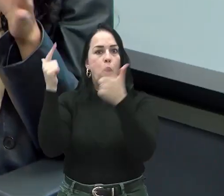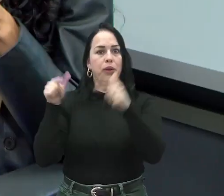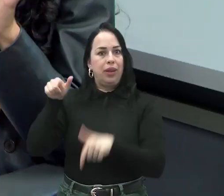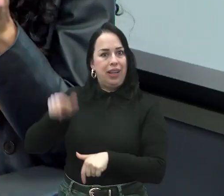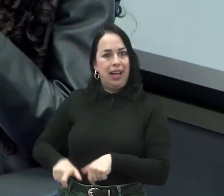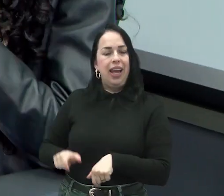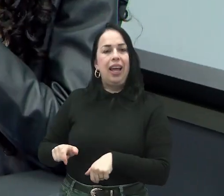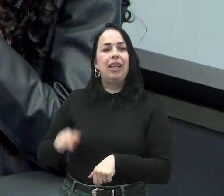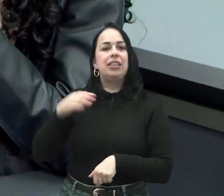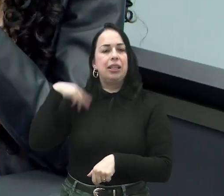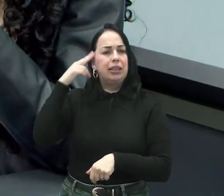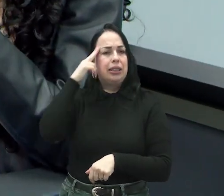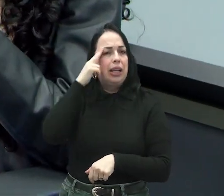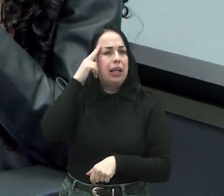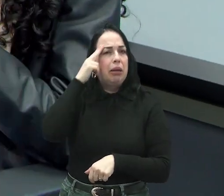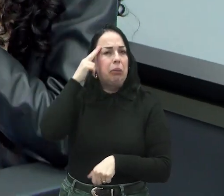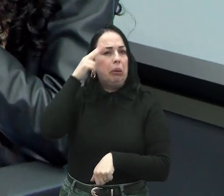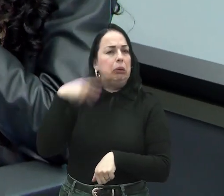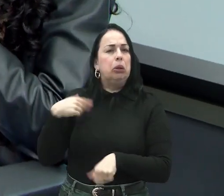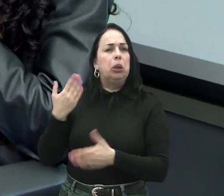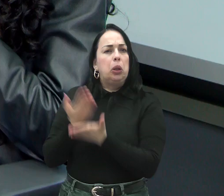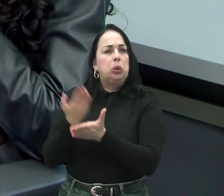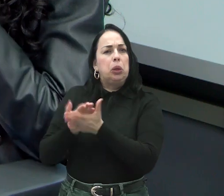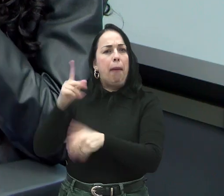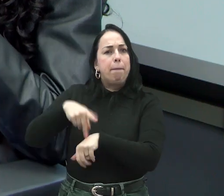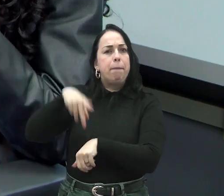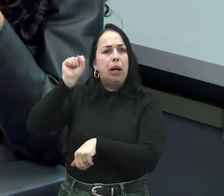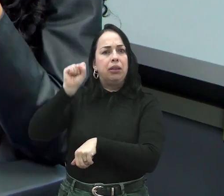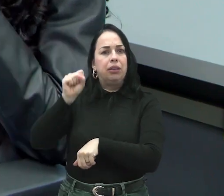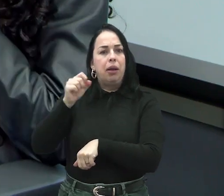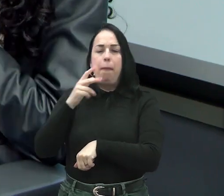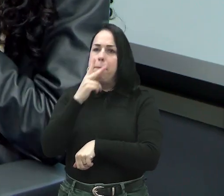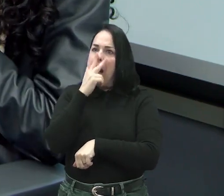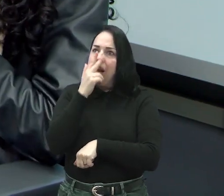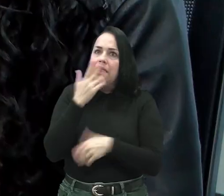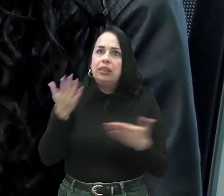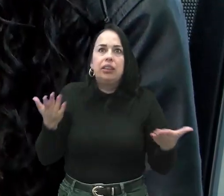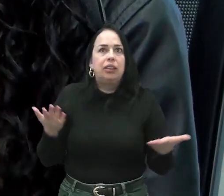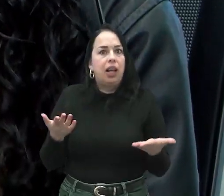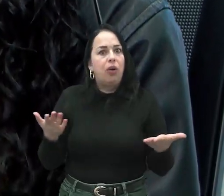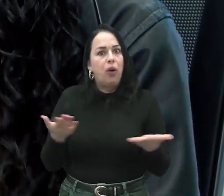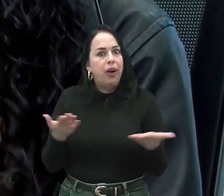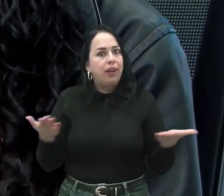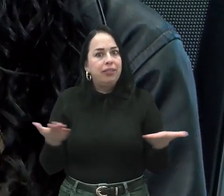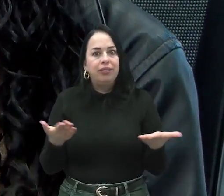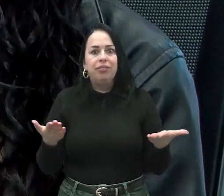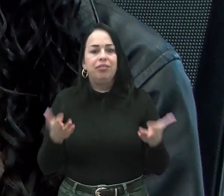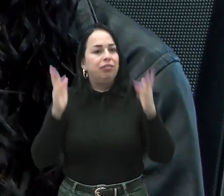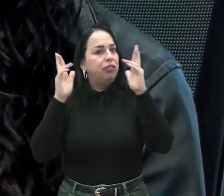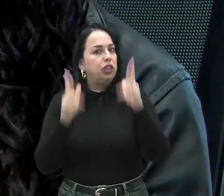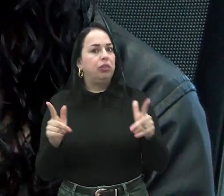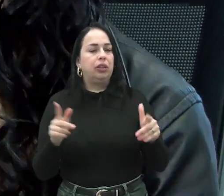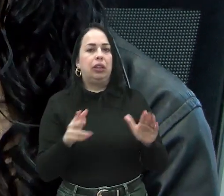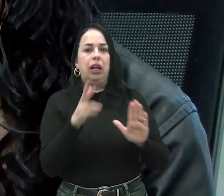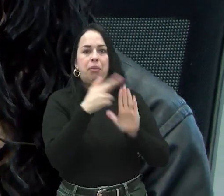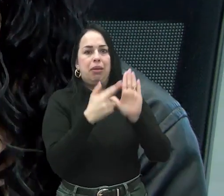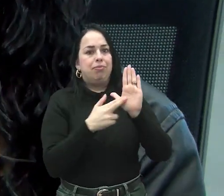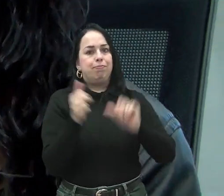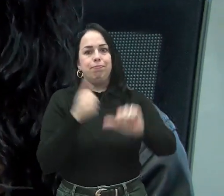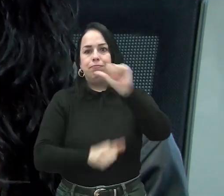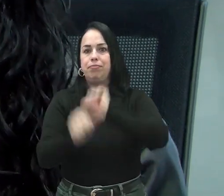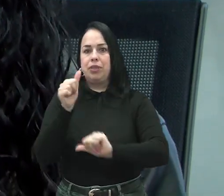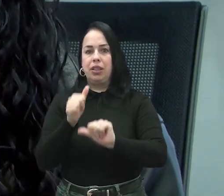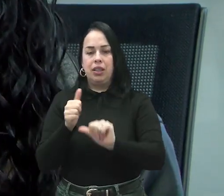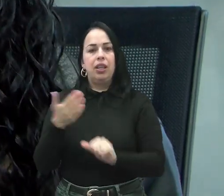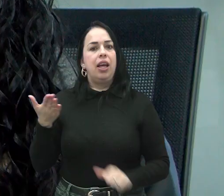da Anne. O sonho da pós-graduação nos Estados Unidos parecia perto, mas uma nova